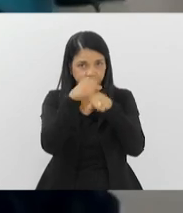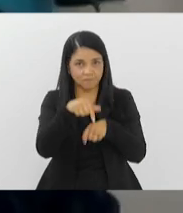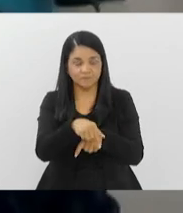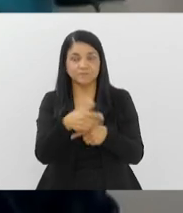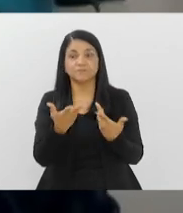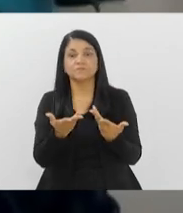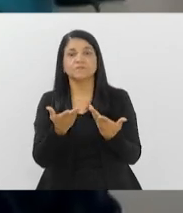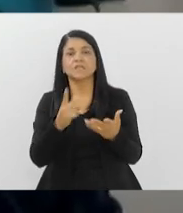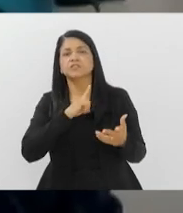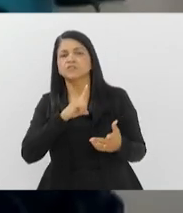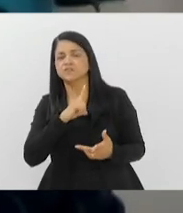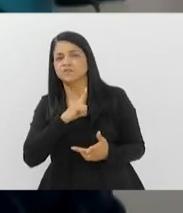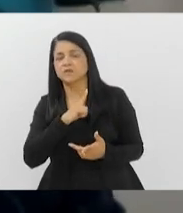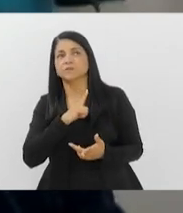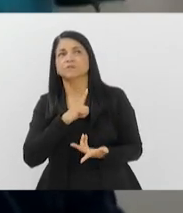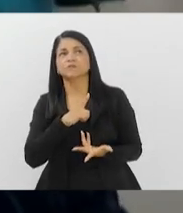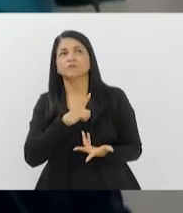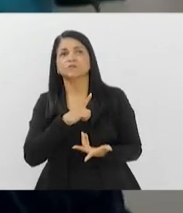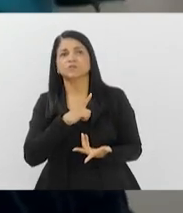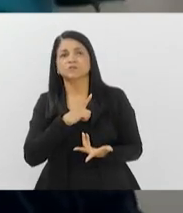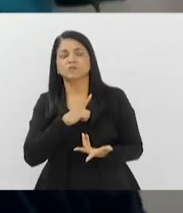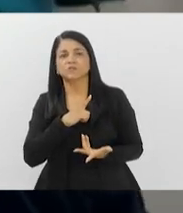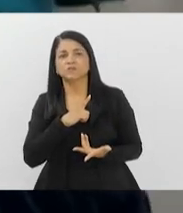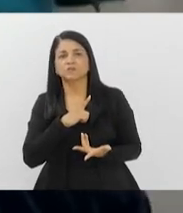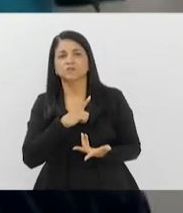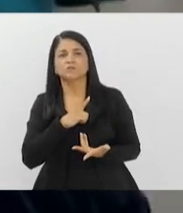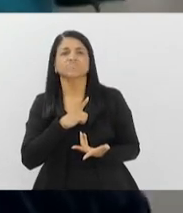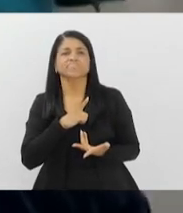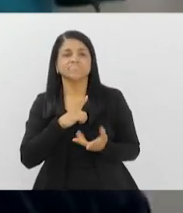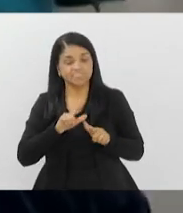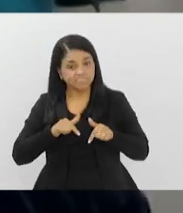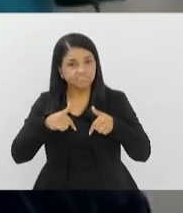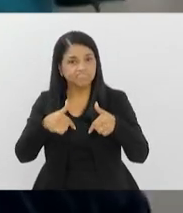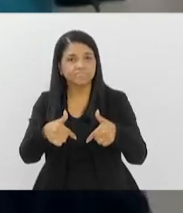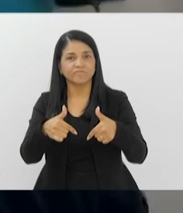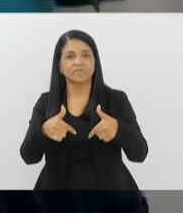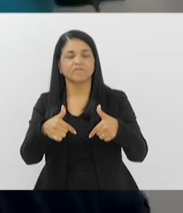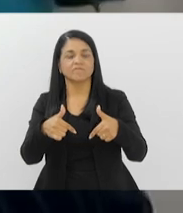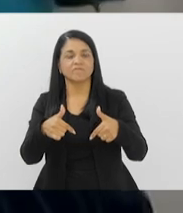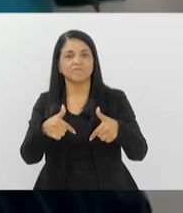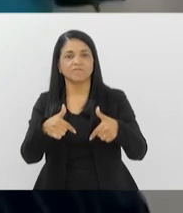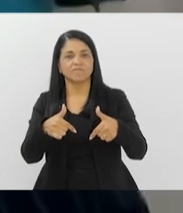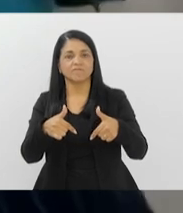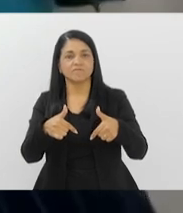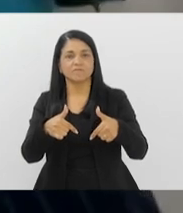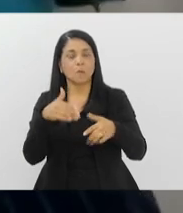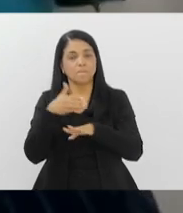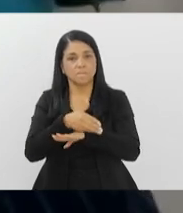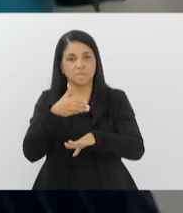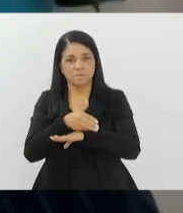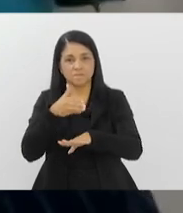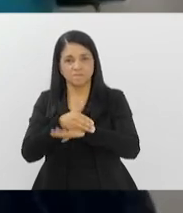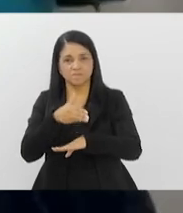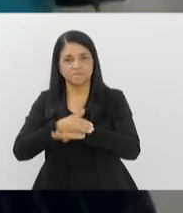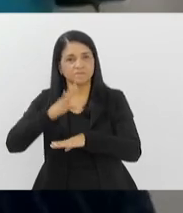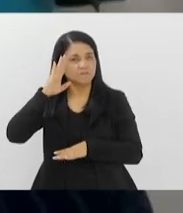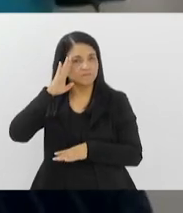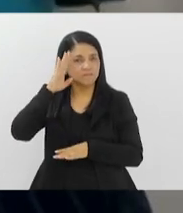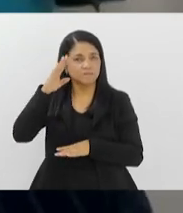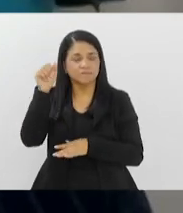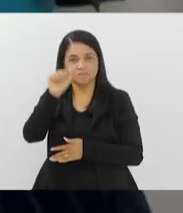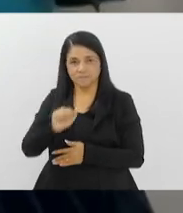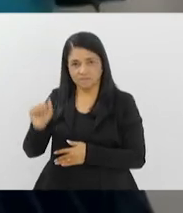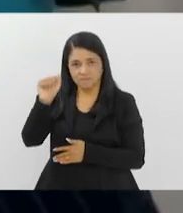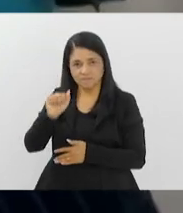Tivemos também, de forma muito ativa, uma grande participação das principais